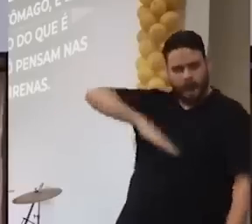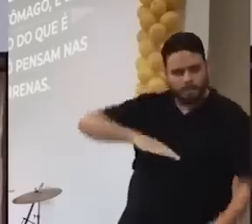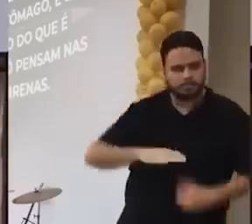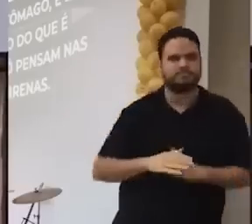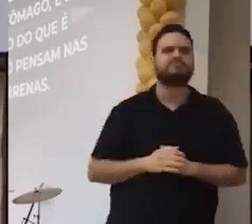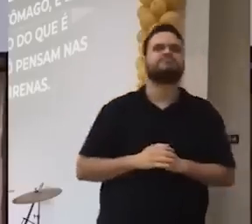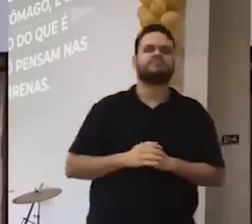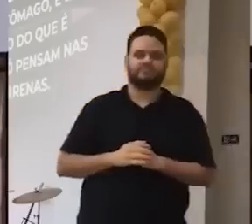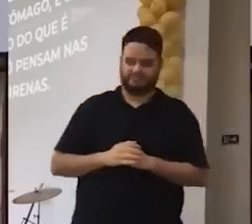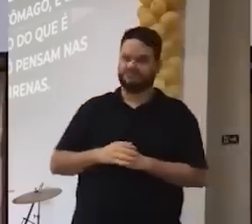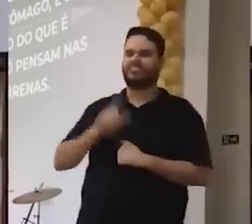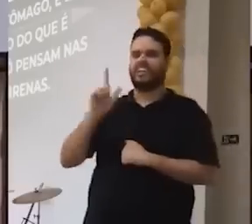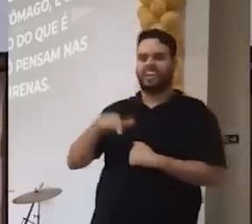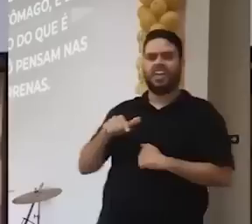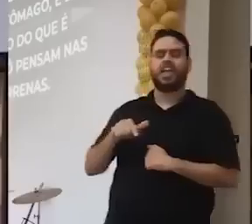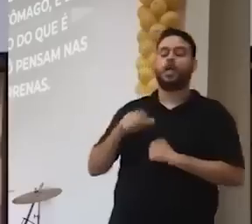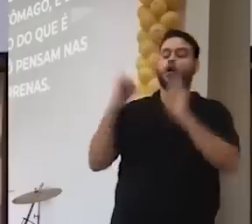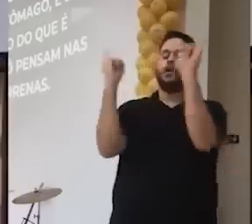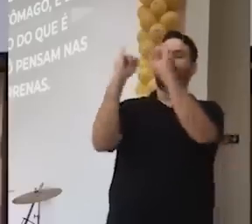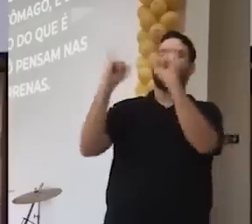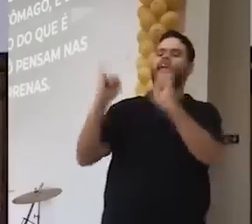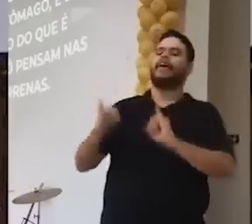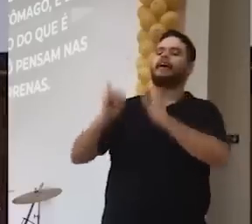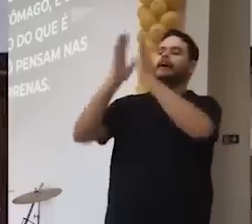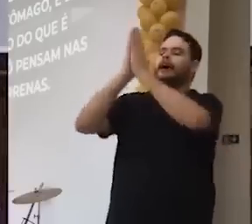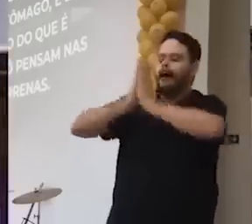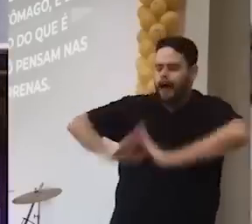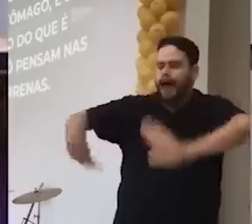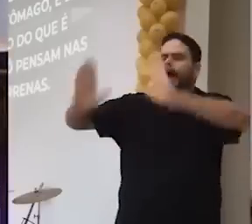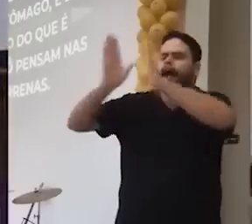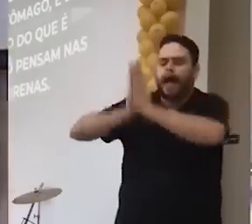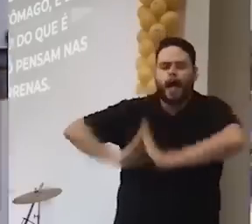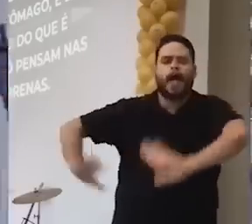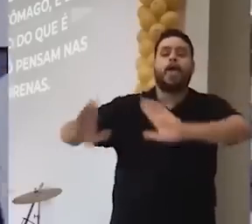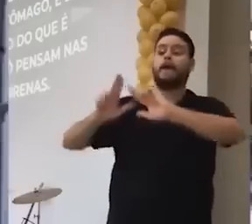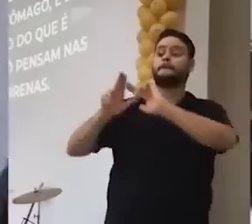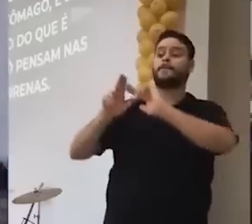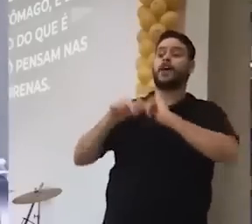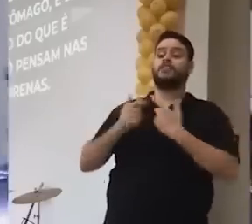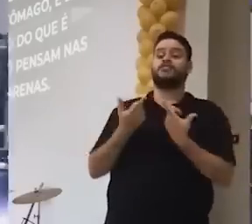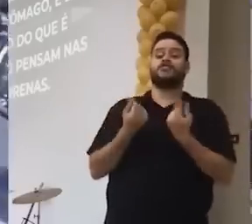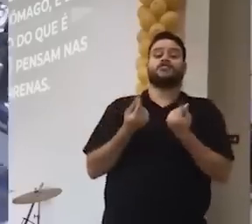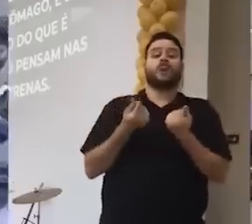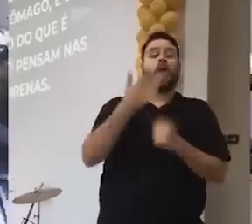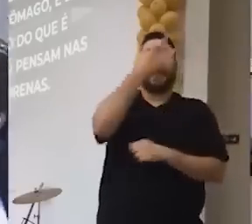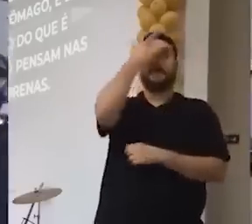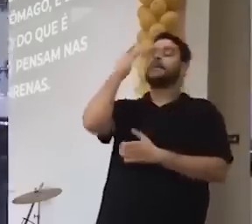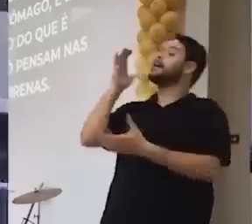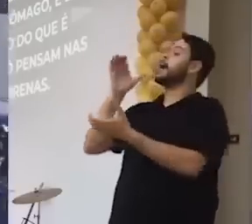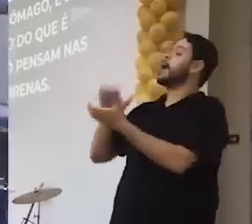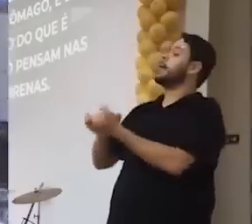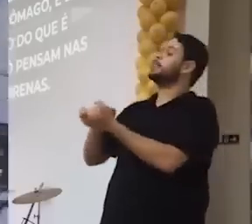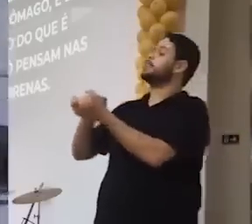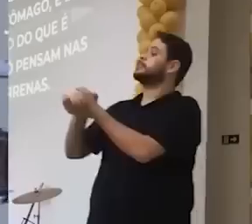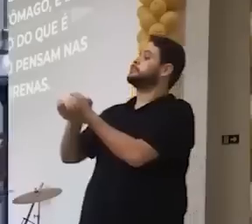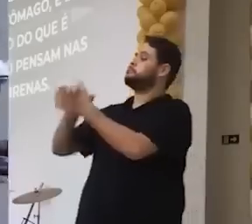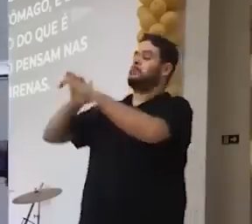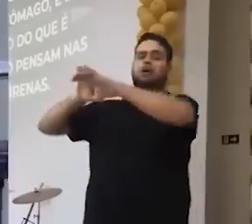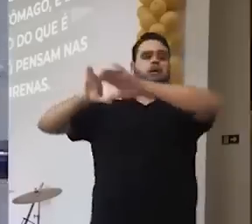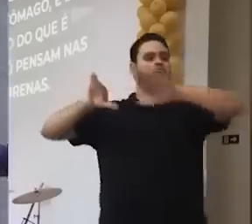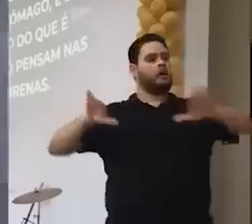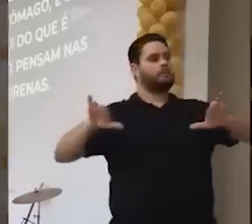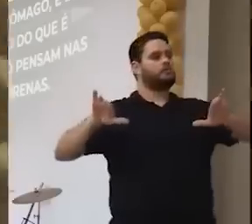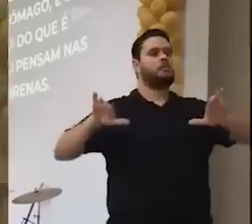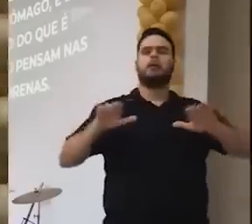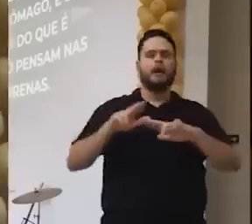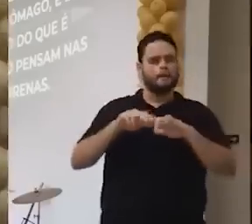nossa geração. Por causa de dinheiro as pessoas casam, as pessoas descasam. Por causa de